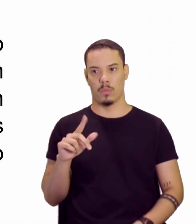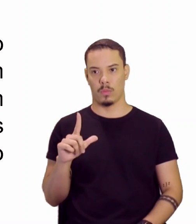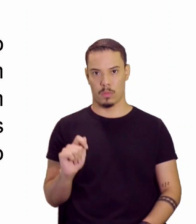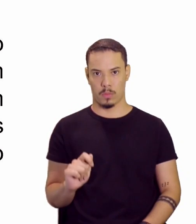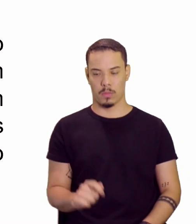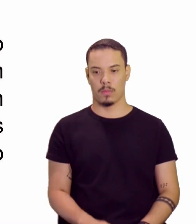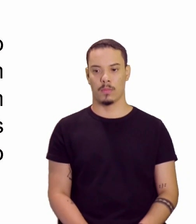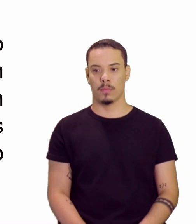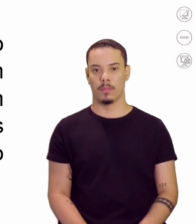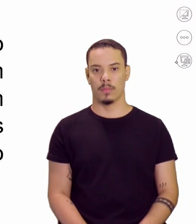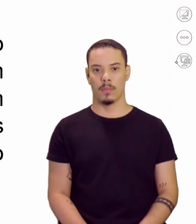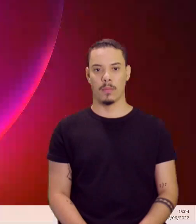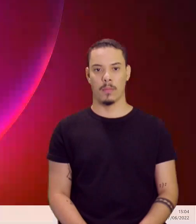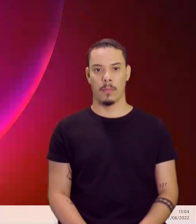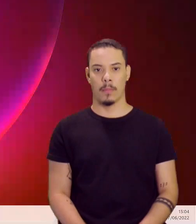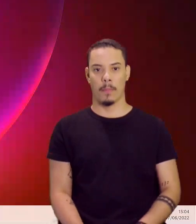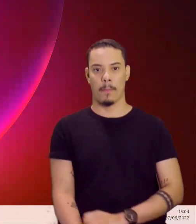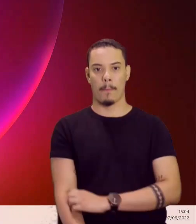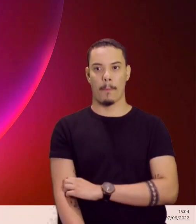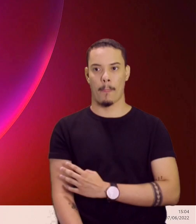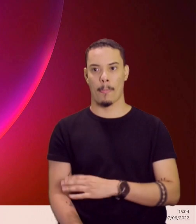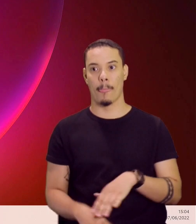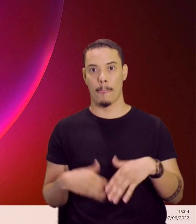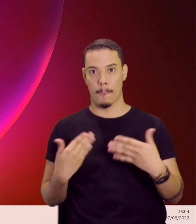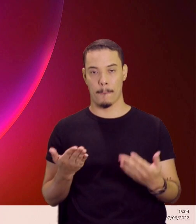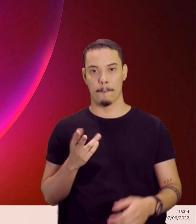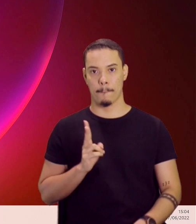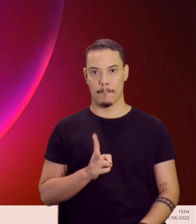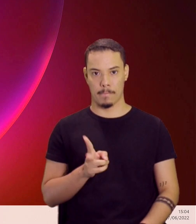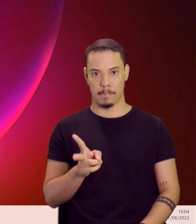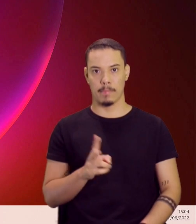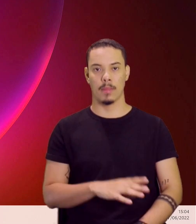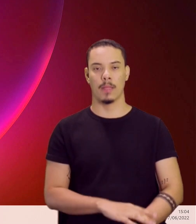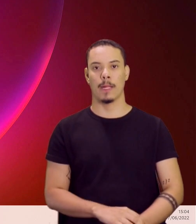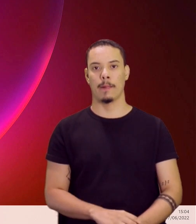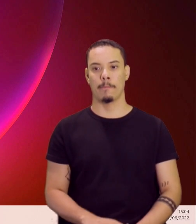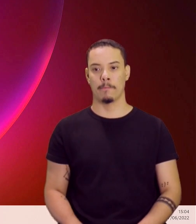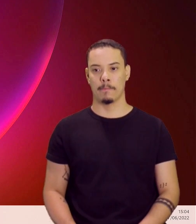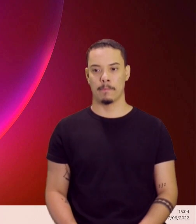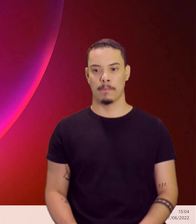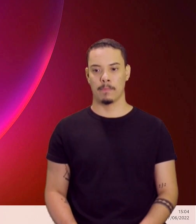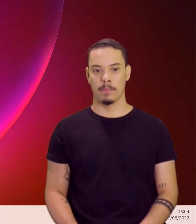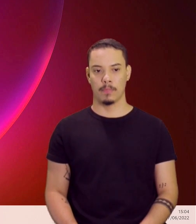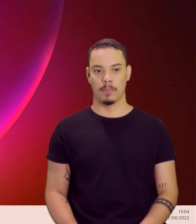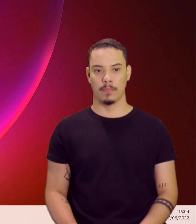aqui. Então, pessoal, continuando. Assim,